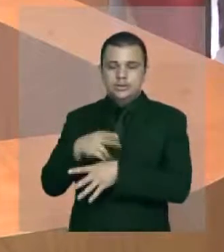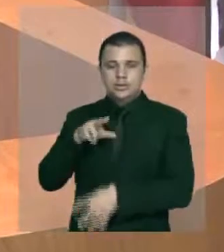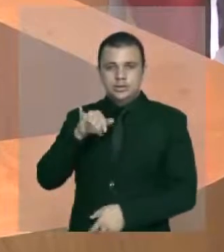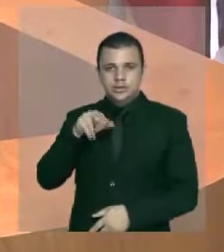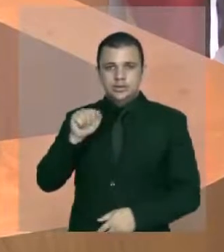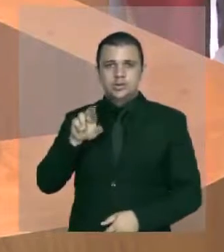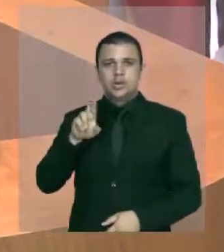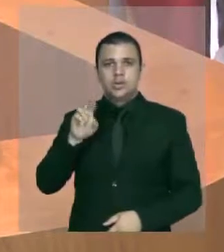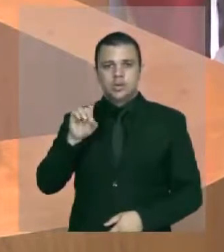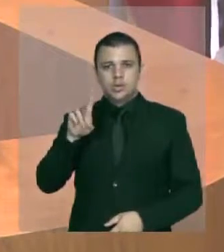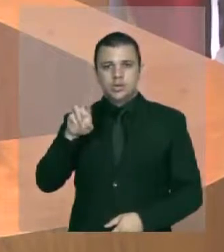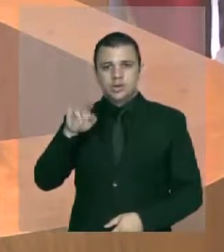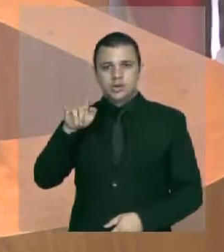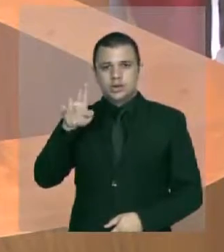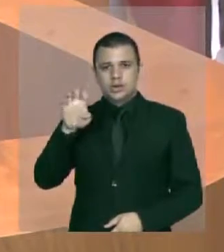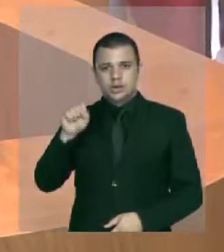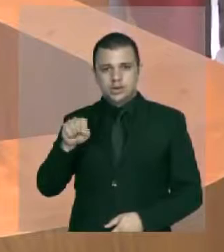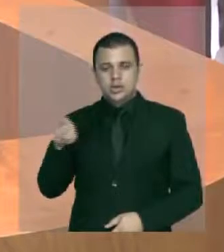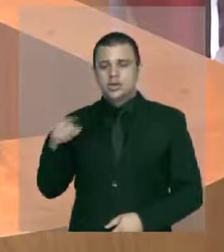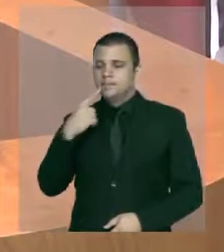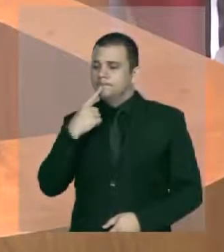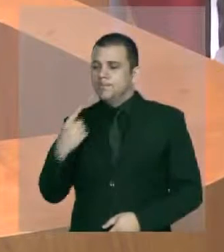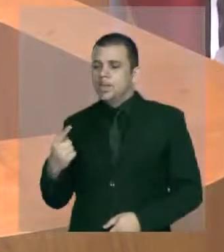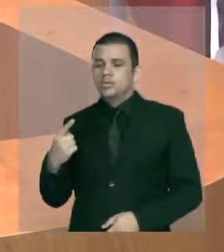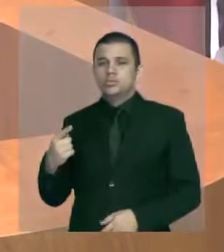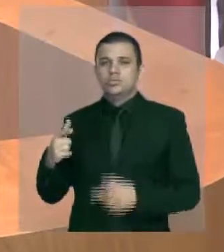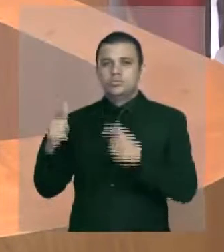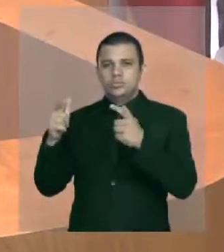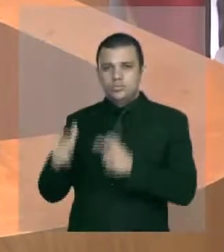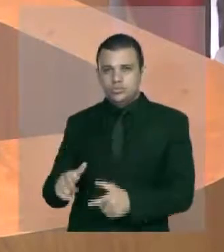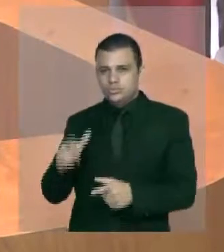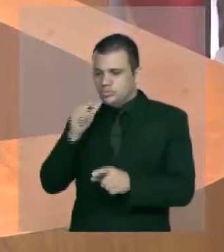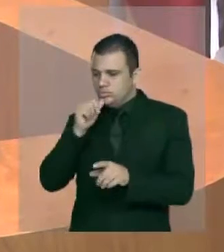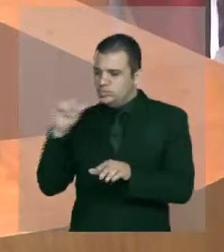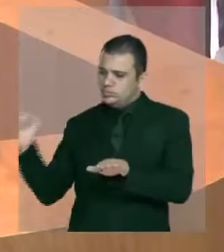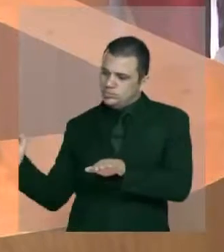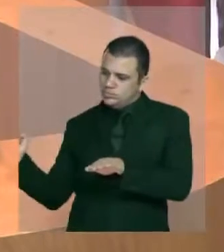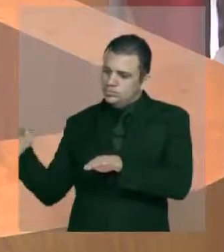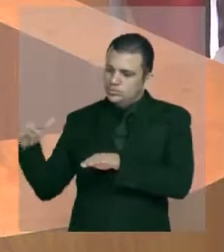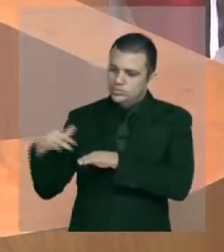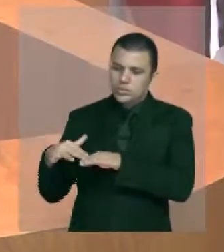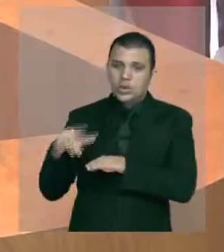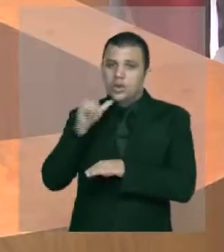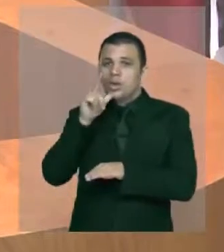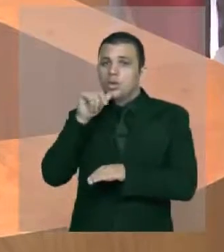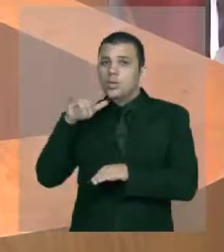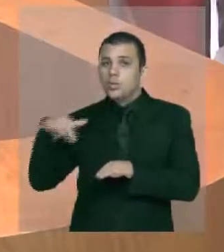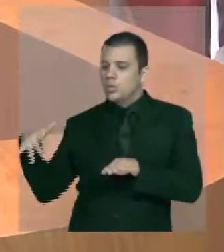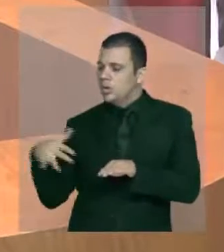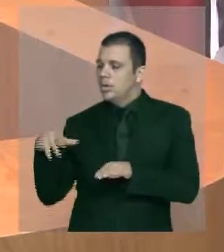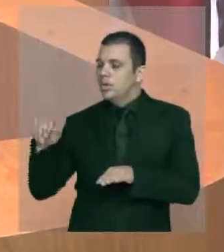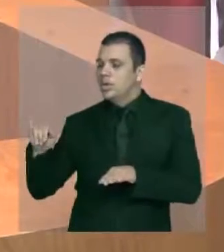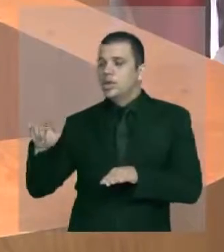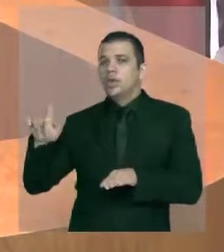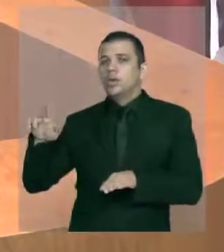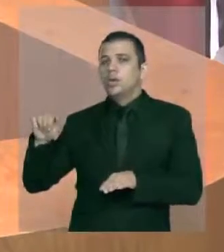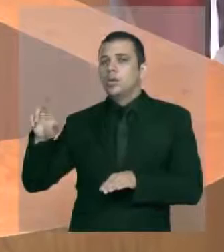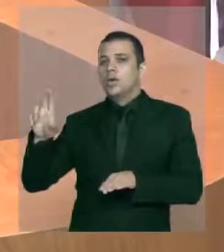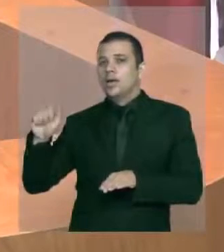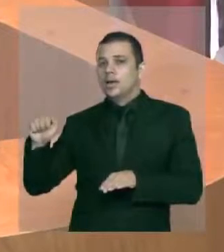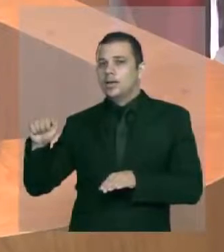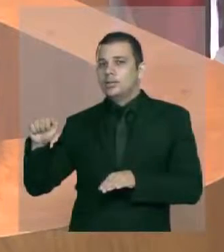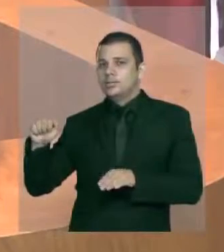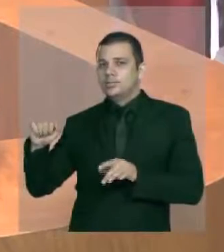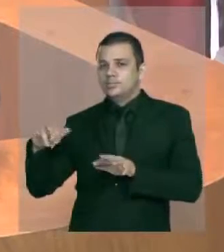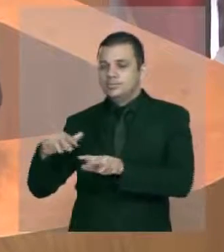captação, perto da junção onde deságua o Iguará, que também está com muito pouca água, no Rio Preto, que